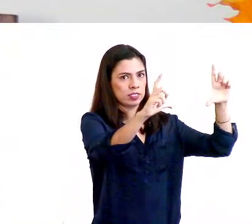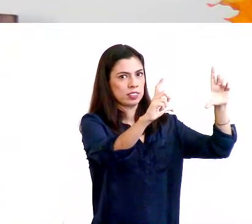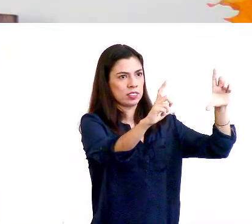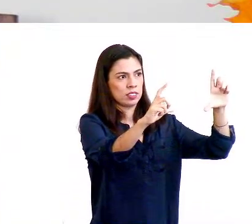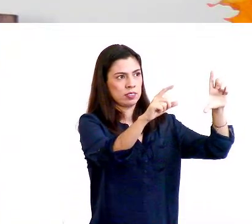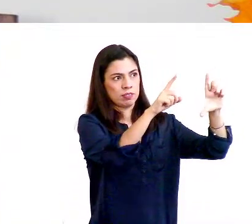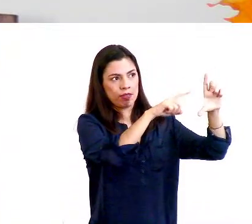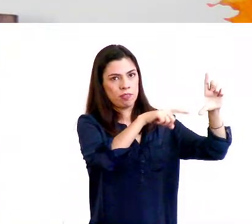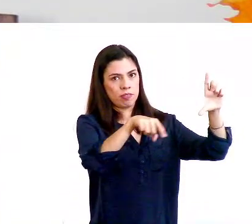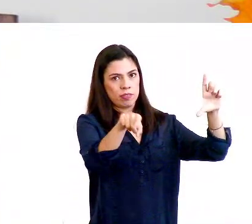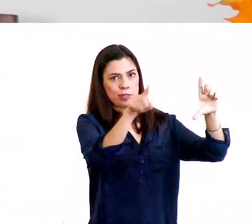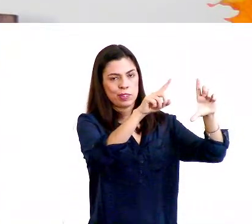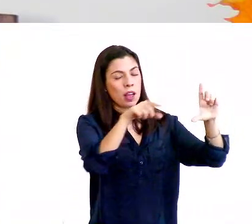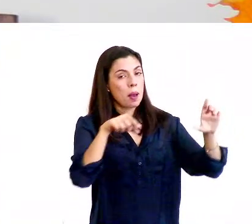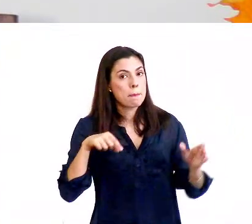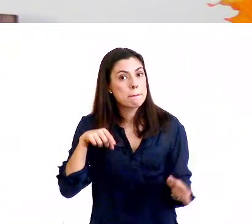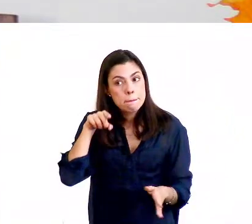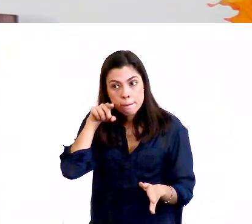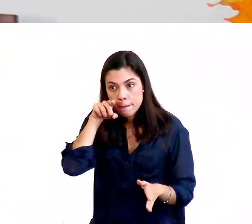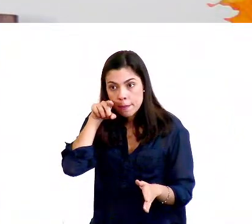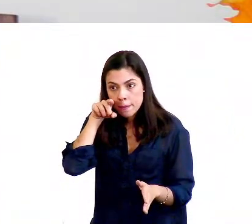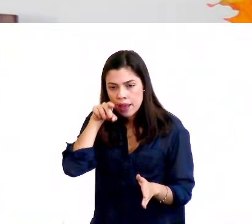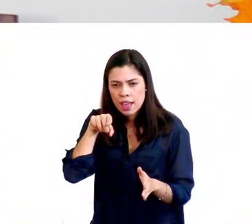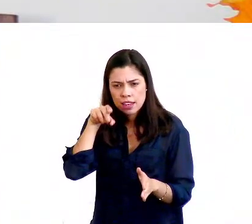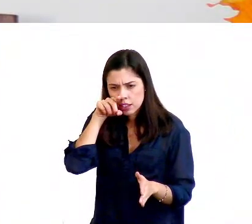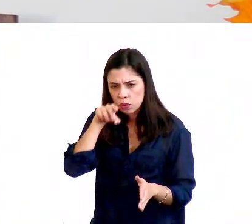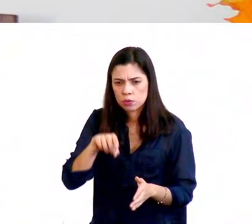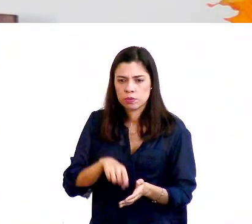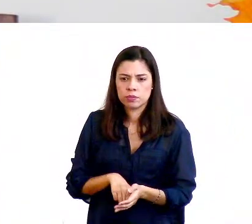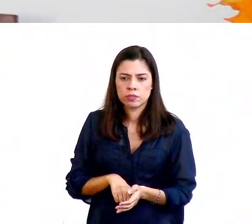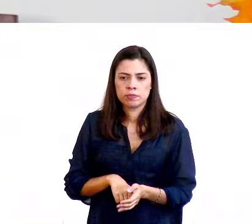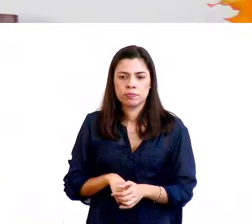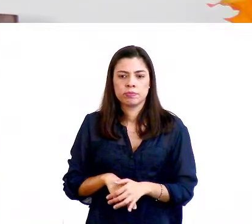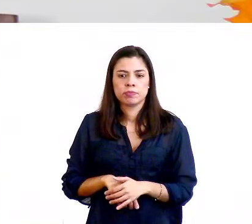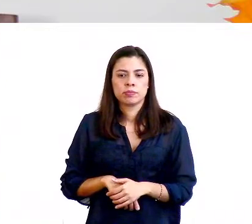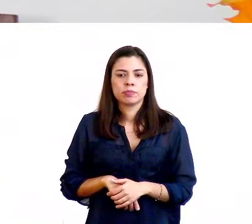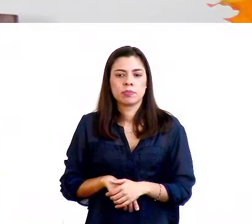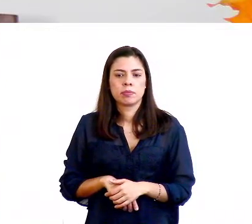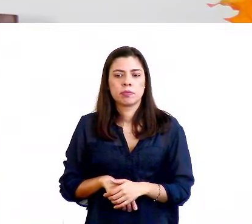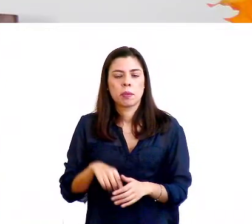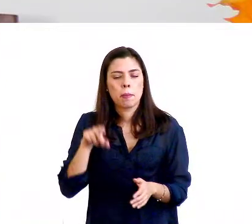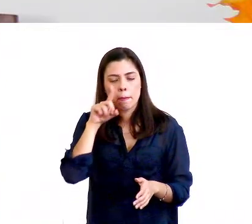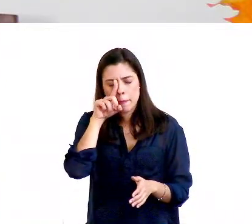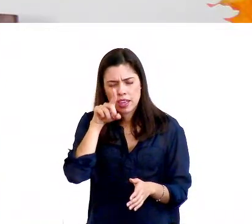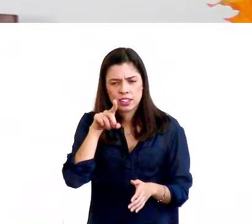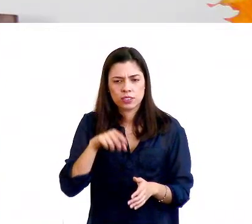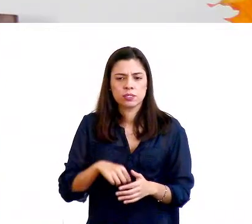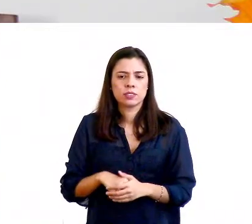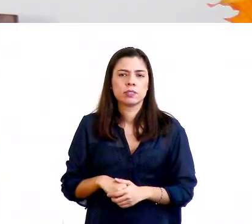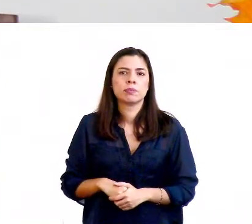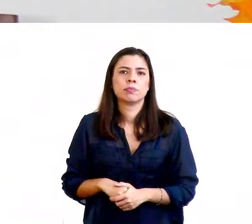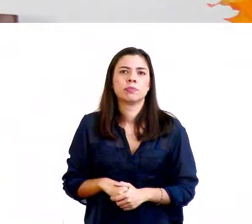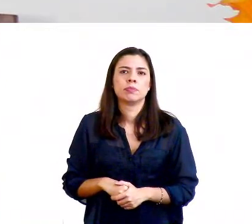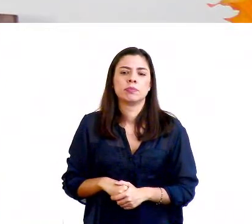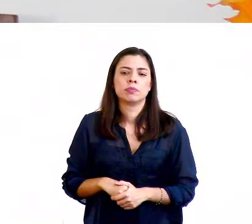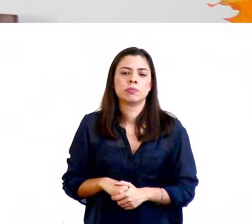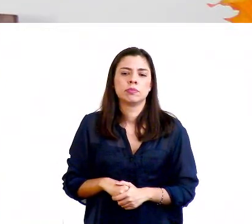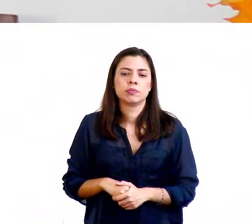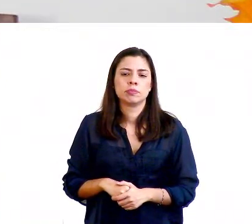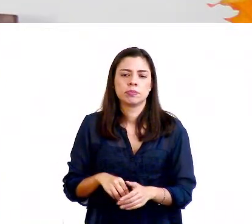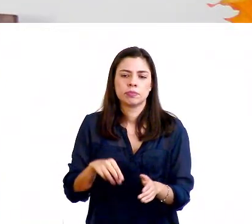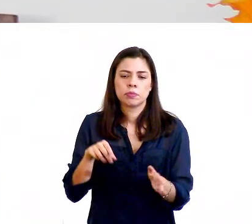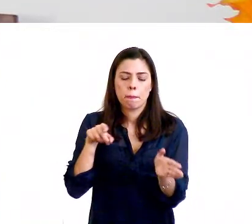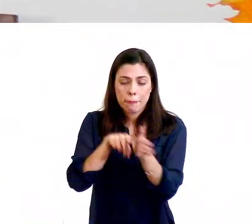que você caia no buraco, não é para que você despenque no precipício, é justamente para que você siga pelo caminho